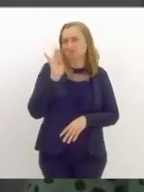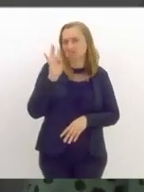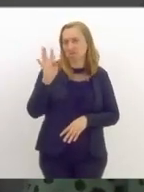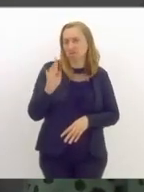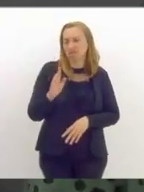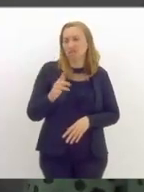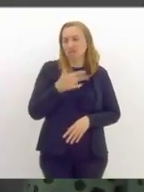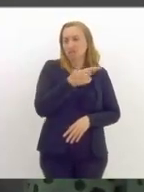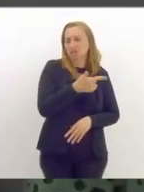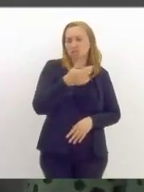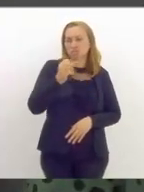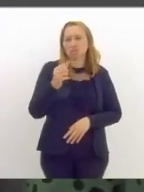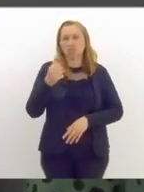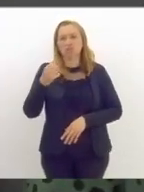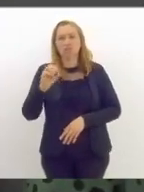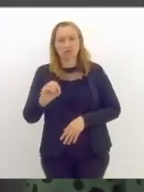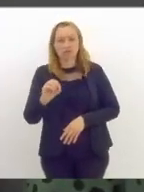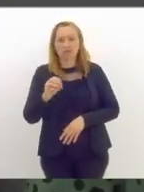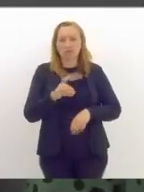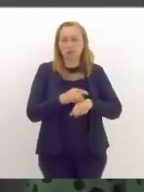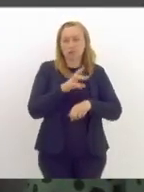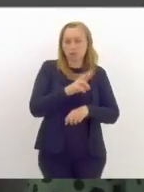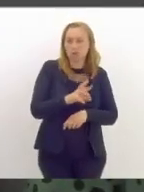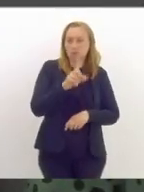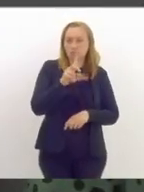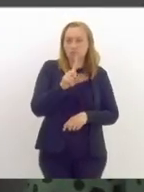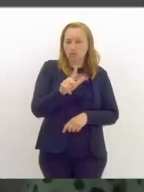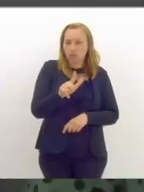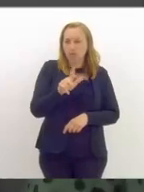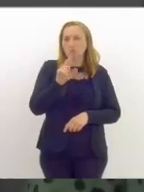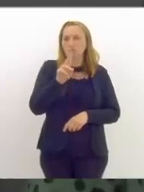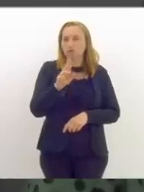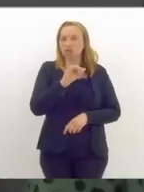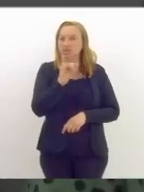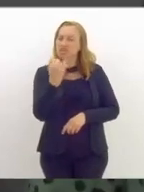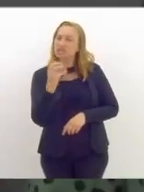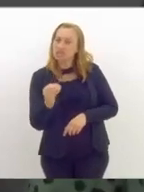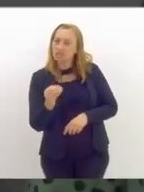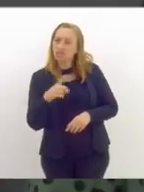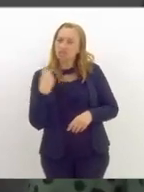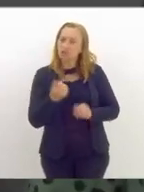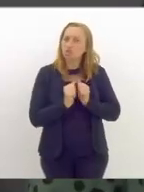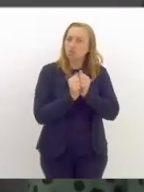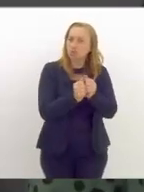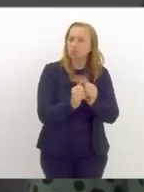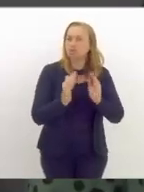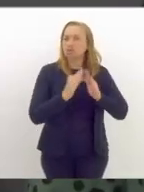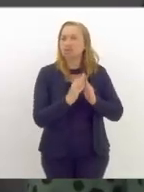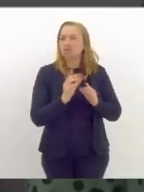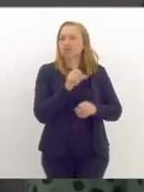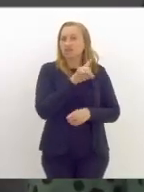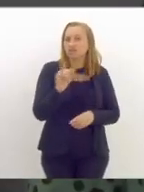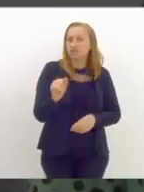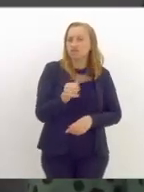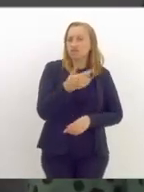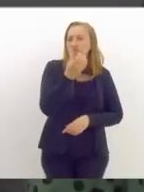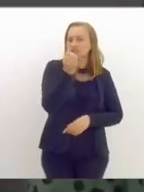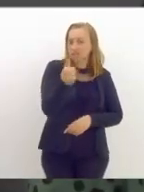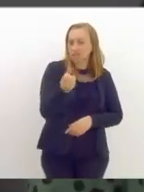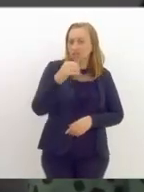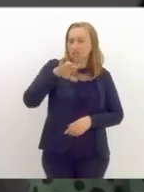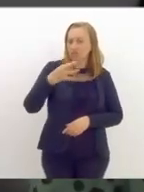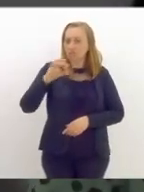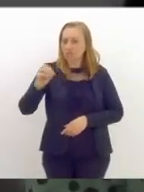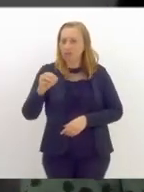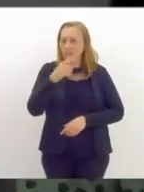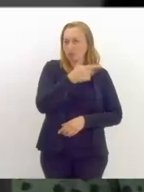em 2020, doutor Luizinho, e mais uma vez nós estivemos juntos nessa casa, no dia 6 de